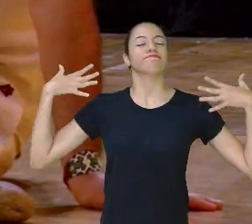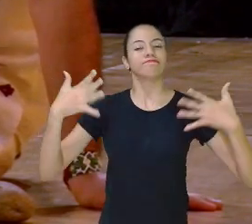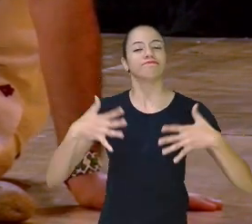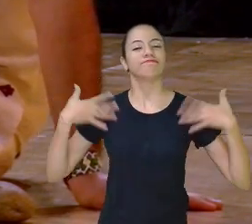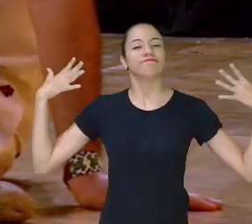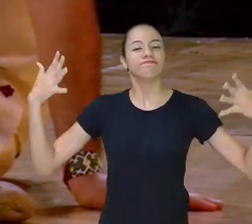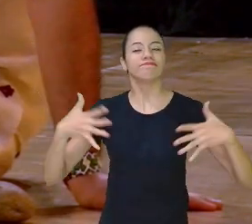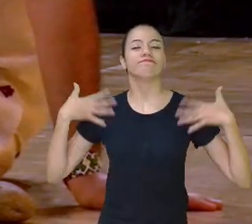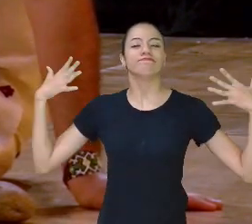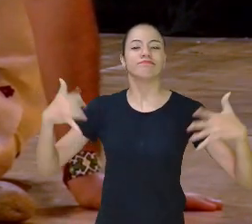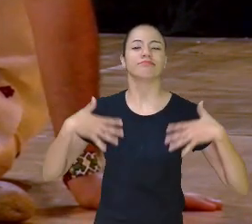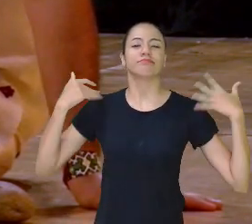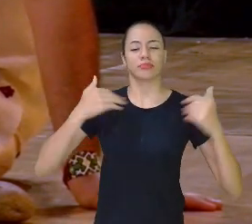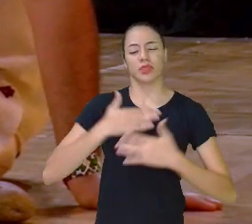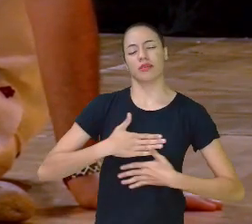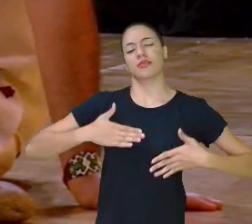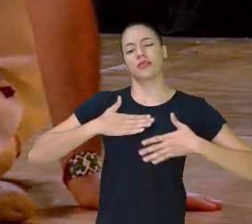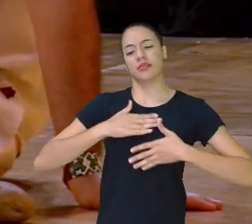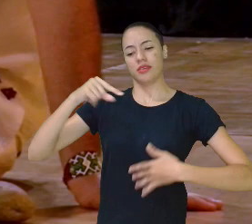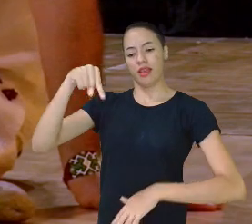prazer aqui na Terra.